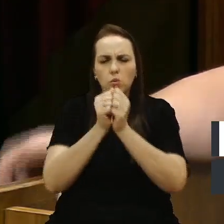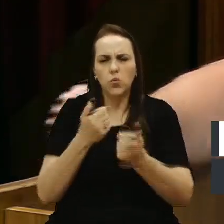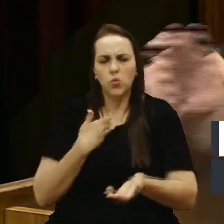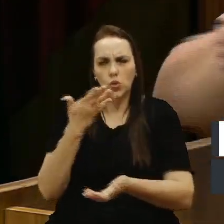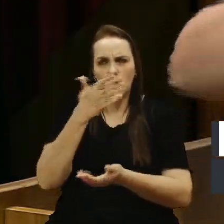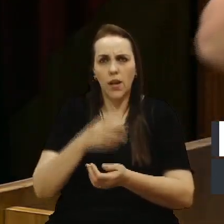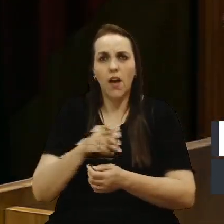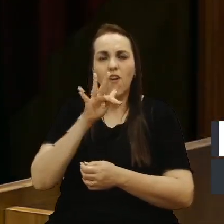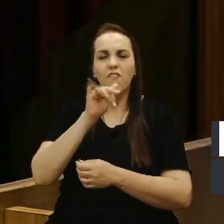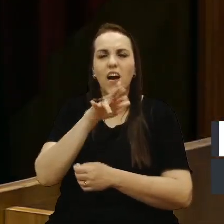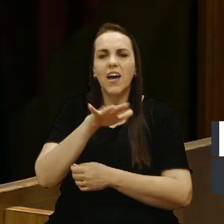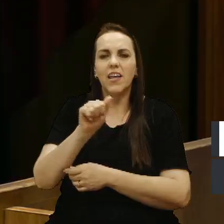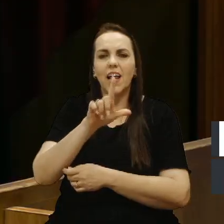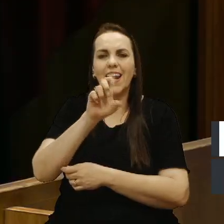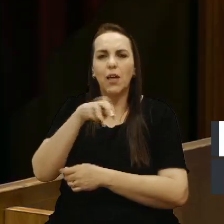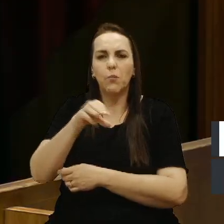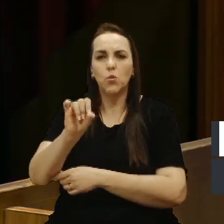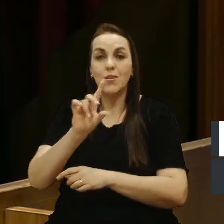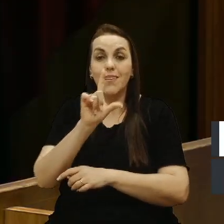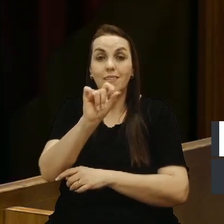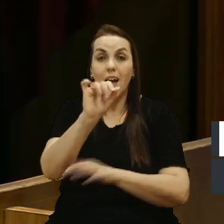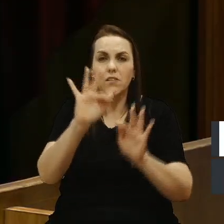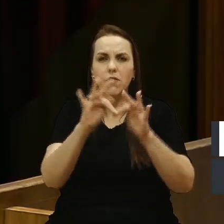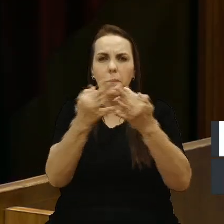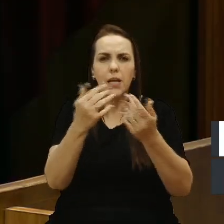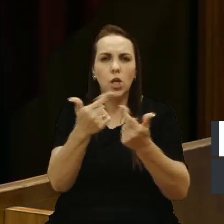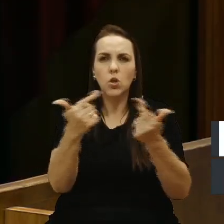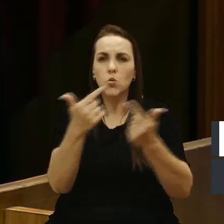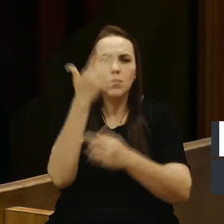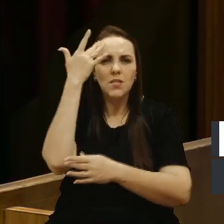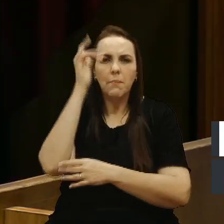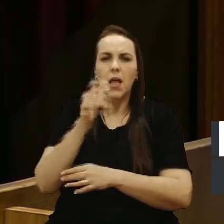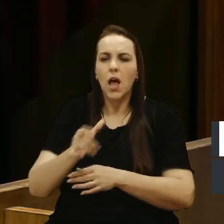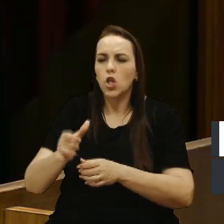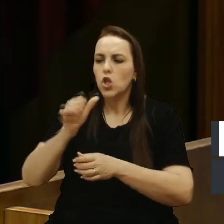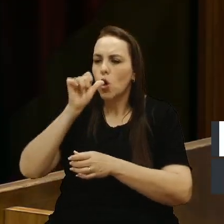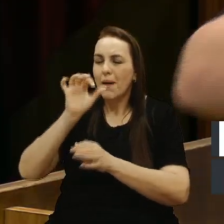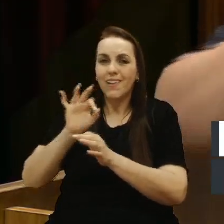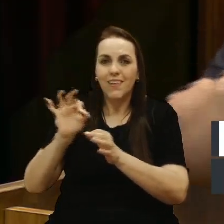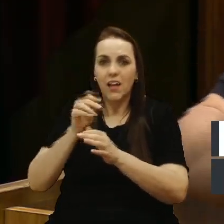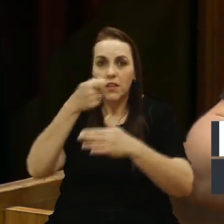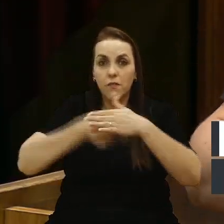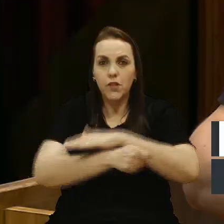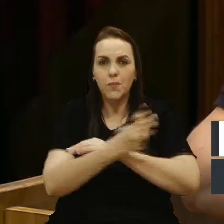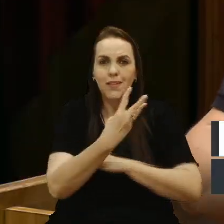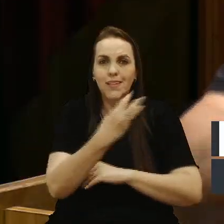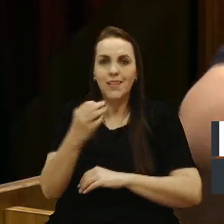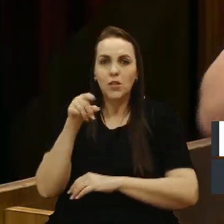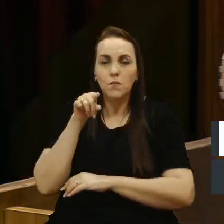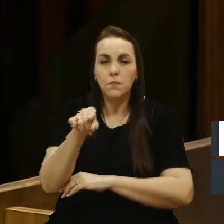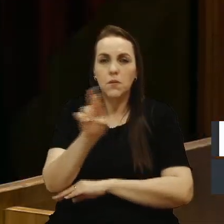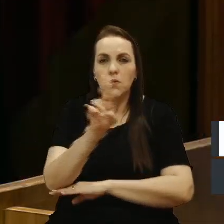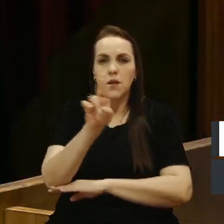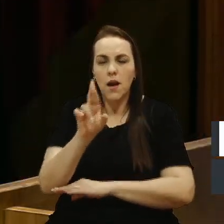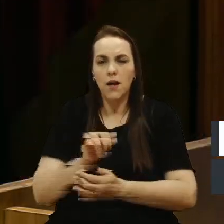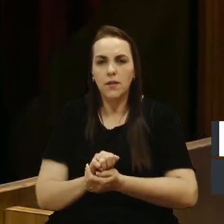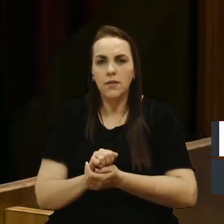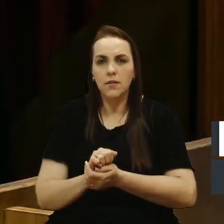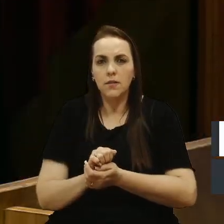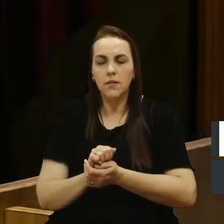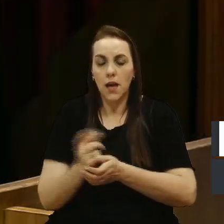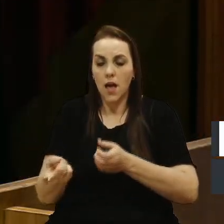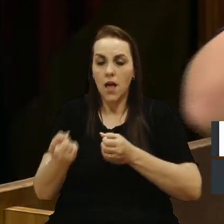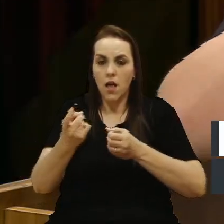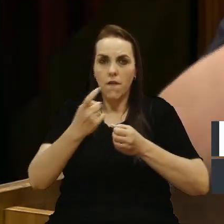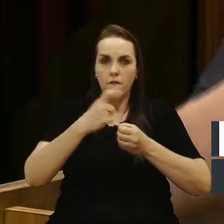Faria Lemos, 10 famílias que não têm o que tomar de água, um investimento de R$300 mil. Um retorno para o SAMAI